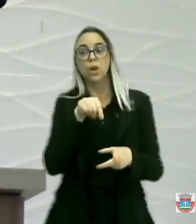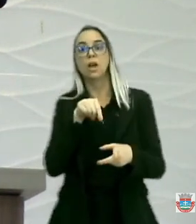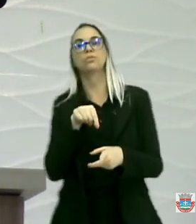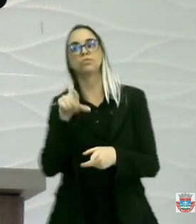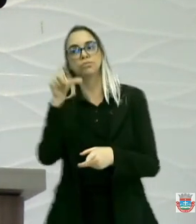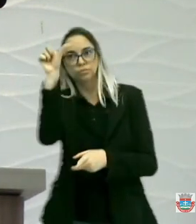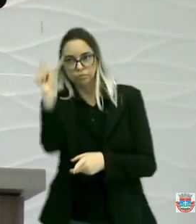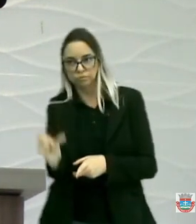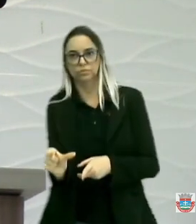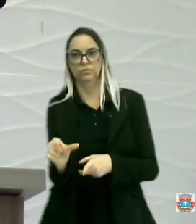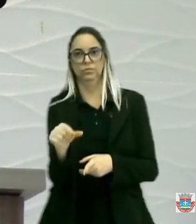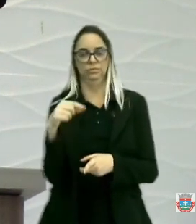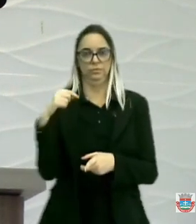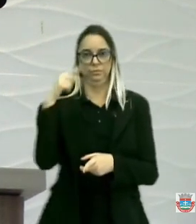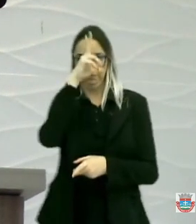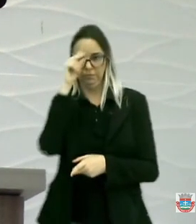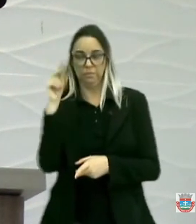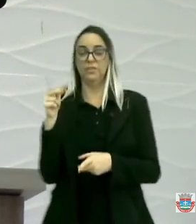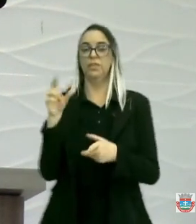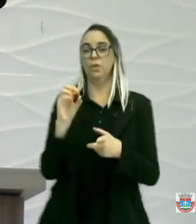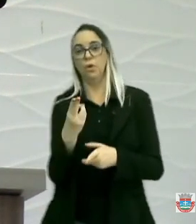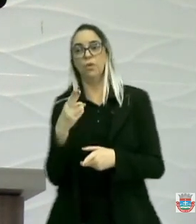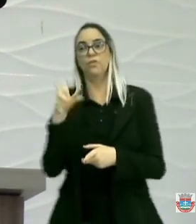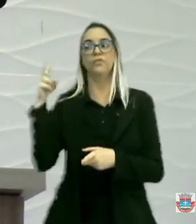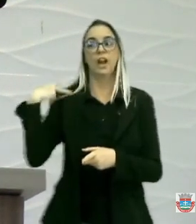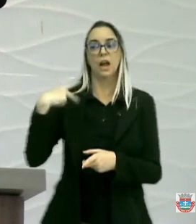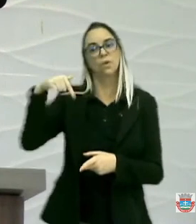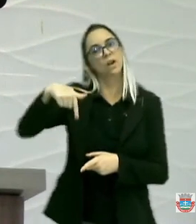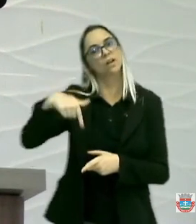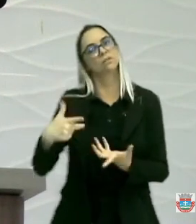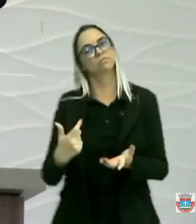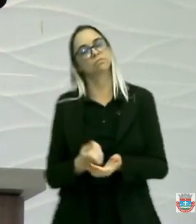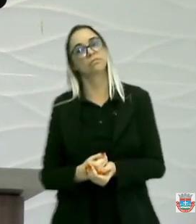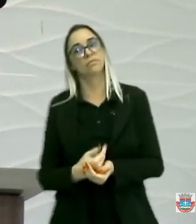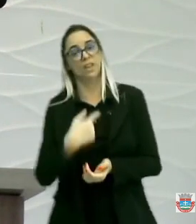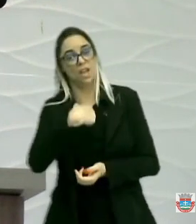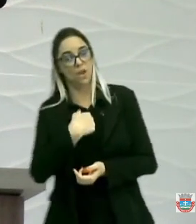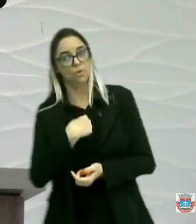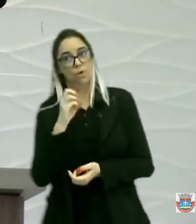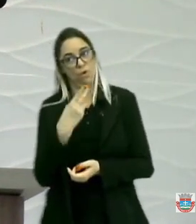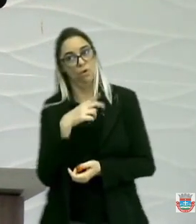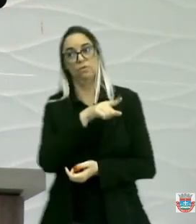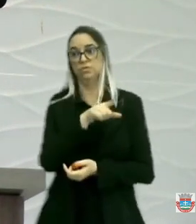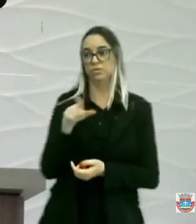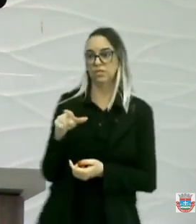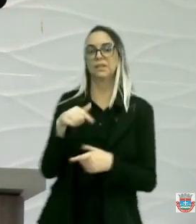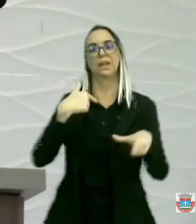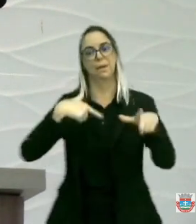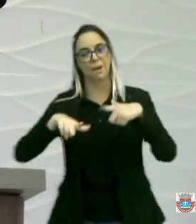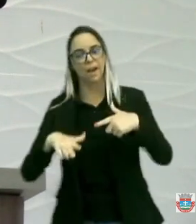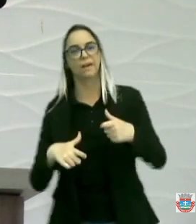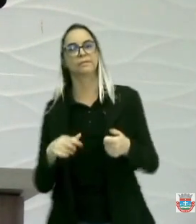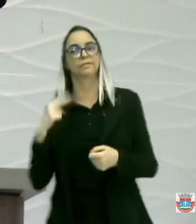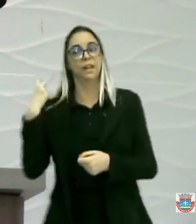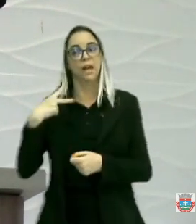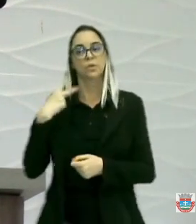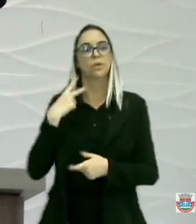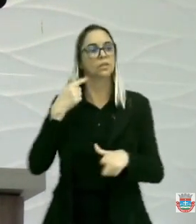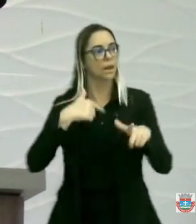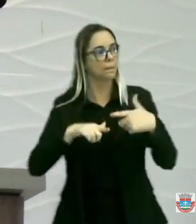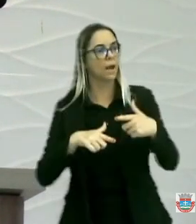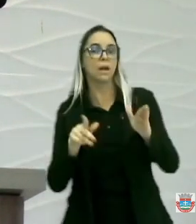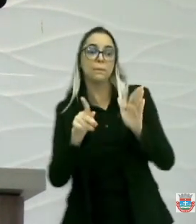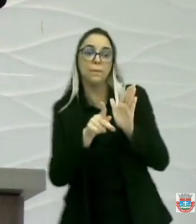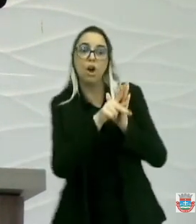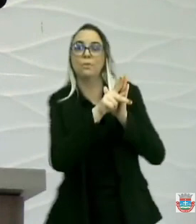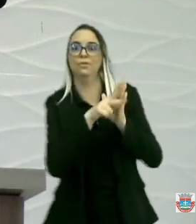Foi o povo que colocou o vereador aqui. Então tem não só ele, como a gente também tem que trabalhar. Só que uma diferença, o vereador trabalha no recurso